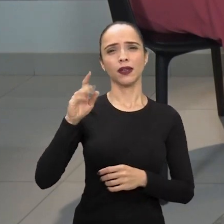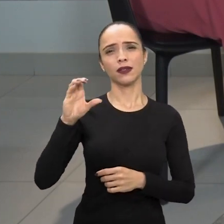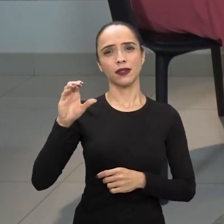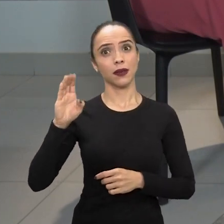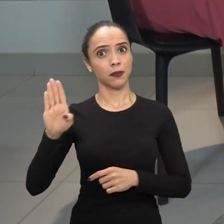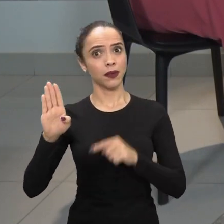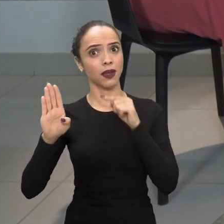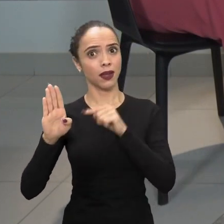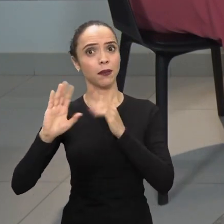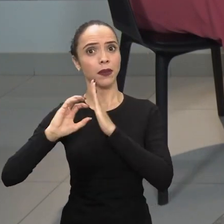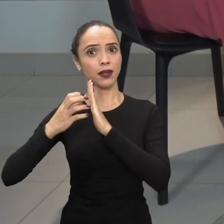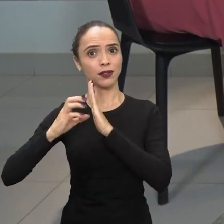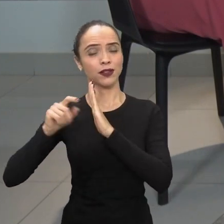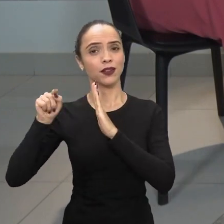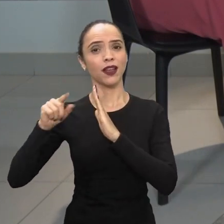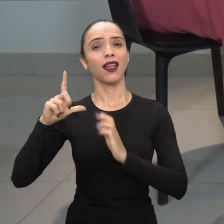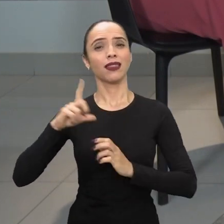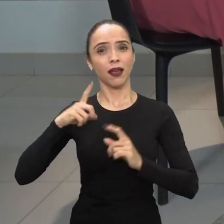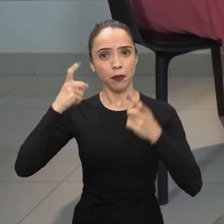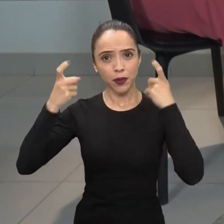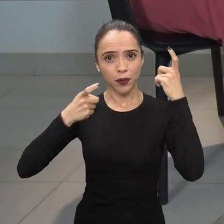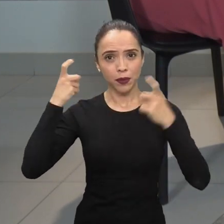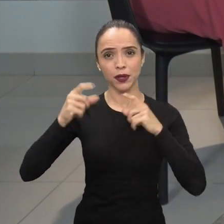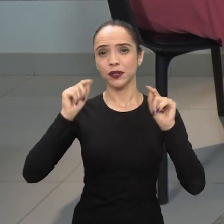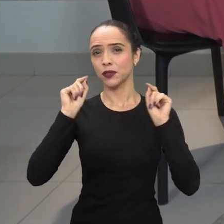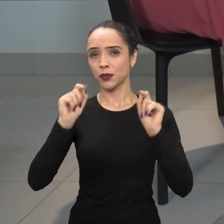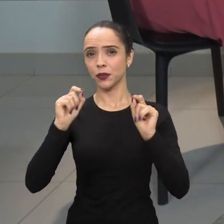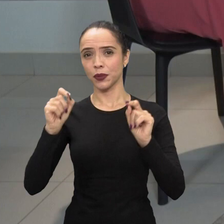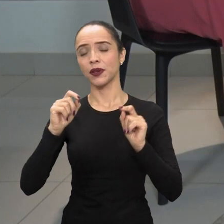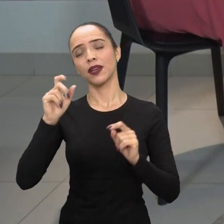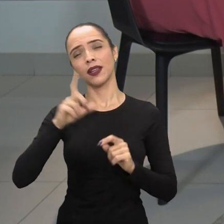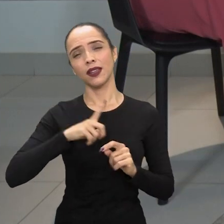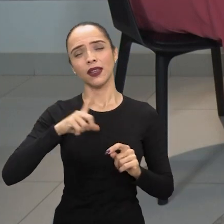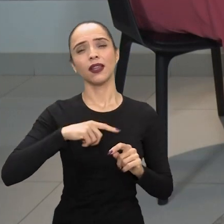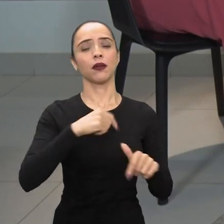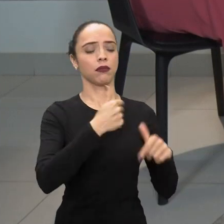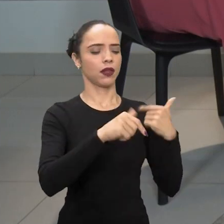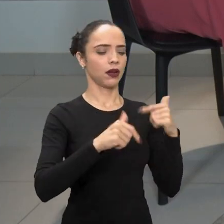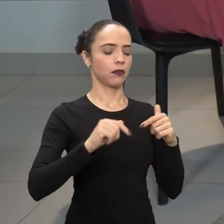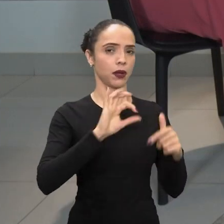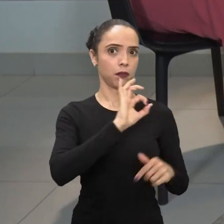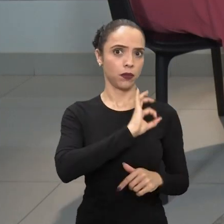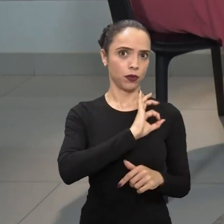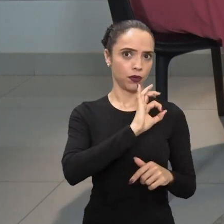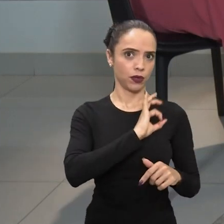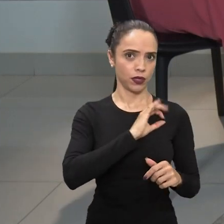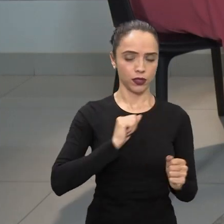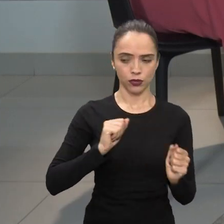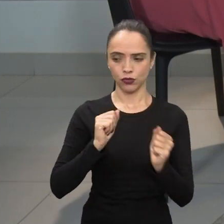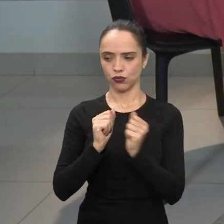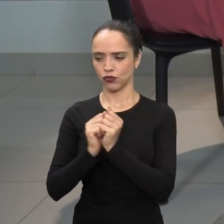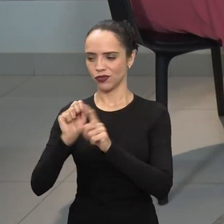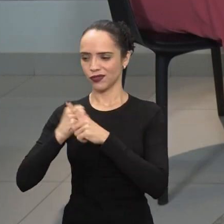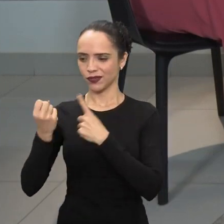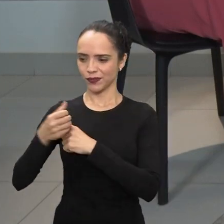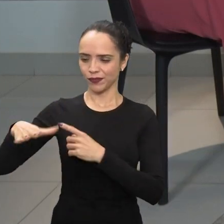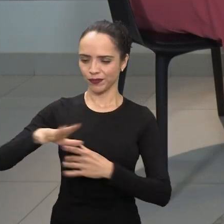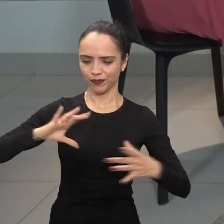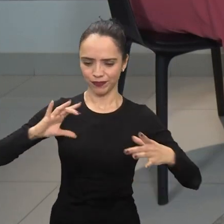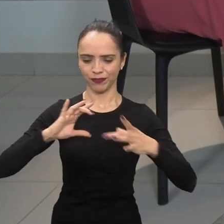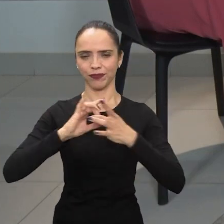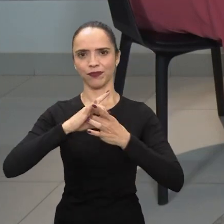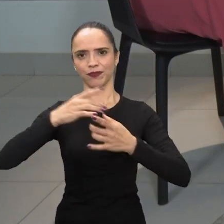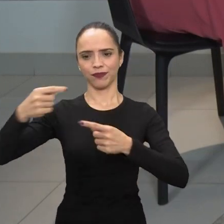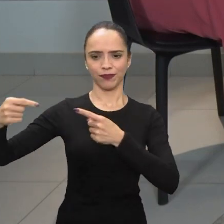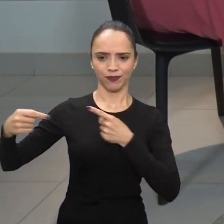preocupação muito grande de linkar a atividade da polícia com a polícia comunitária e ao mesmo tempo com as políticas sociais